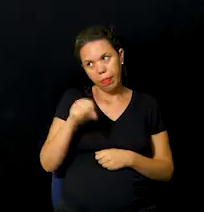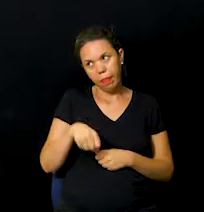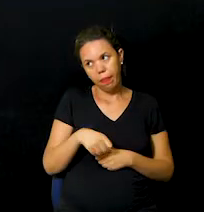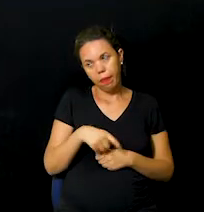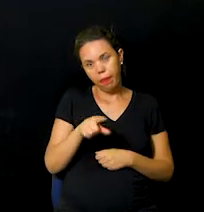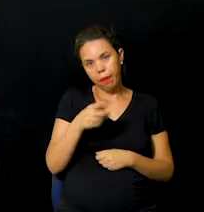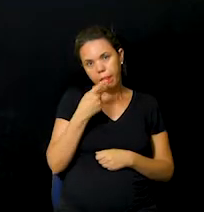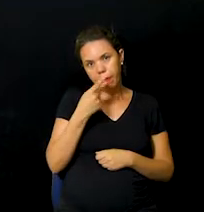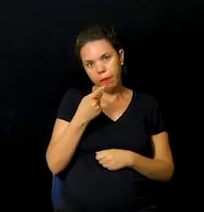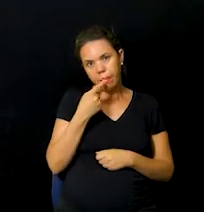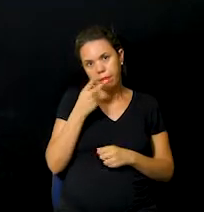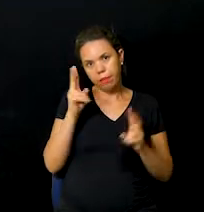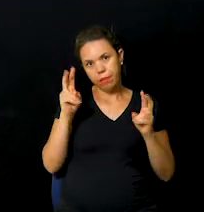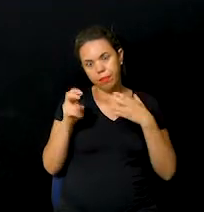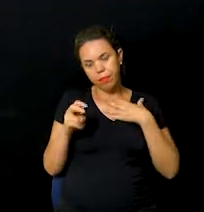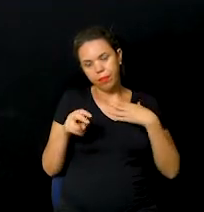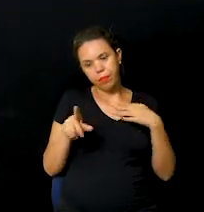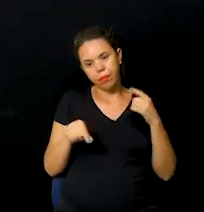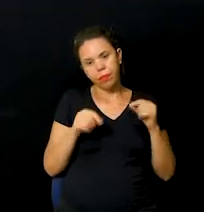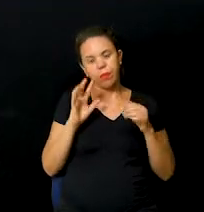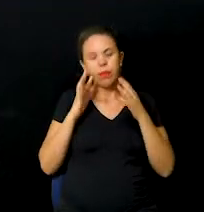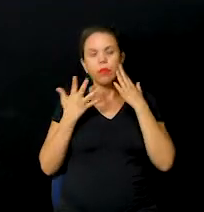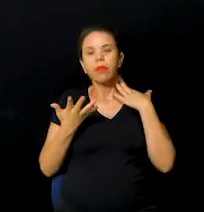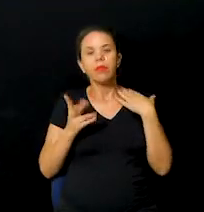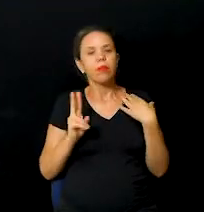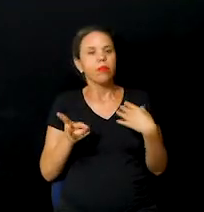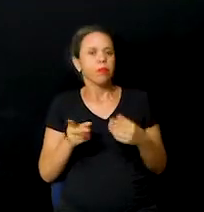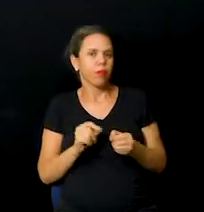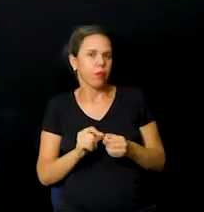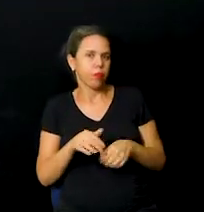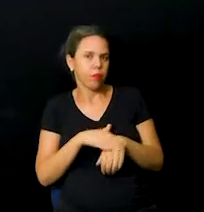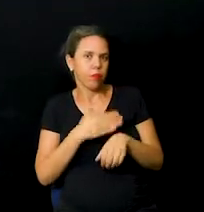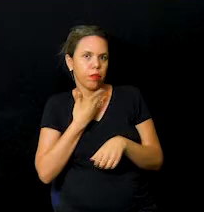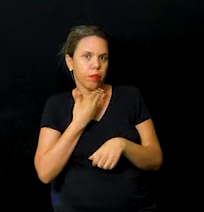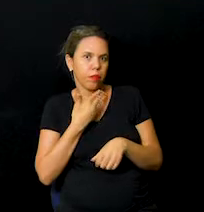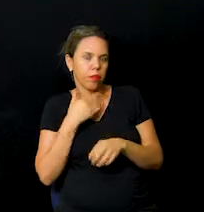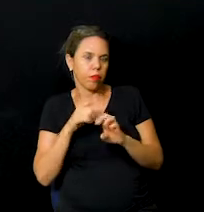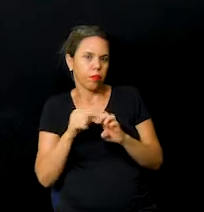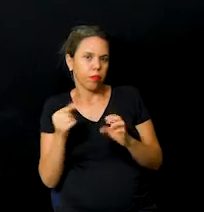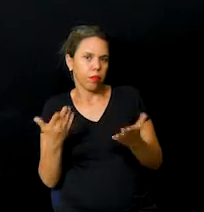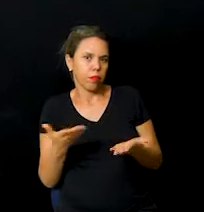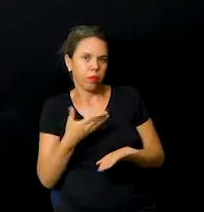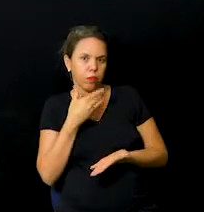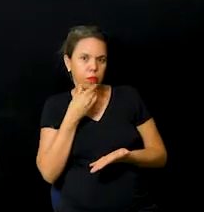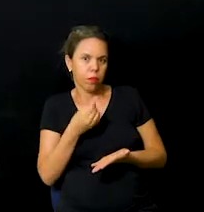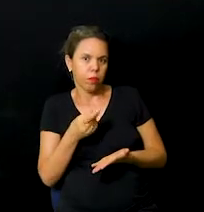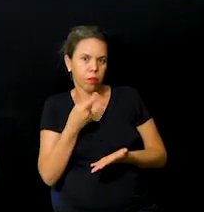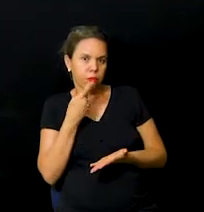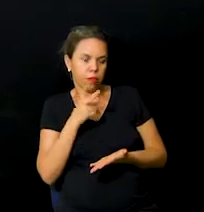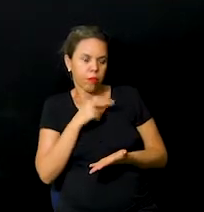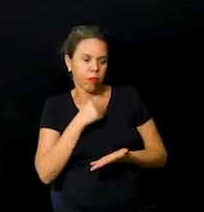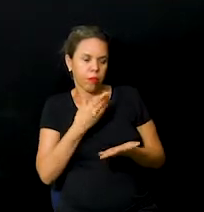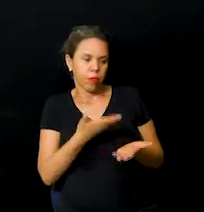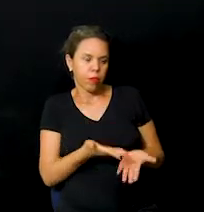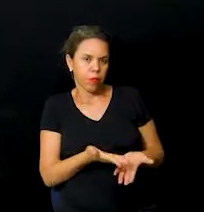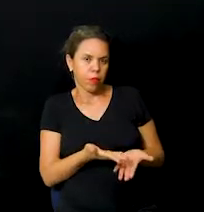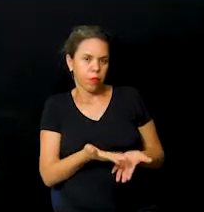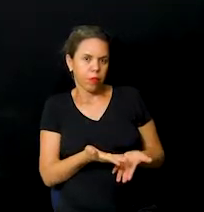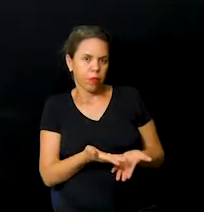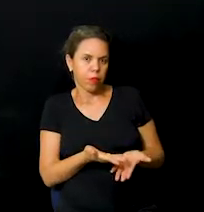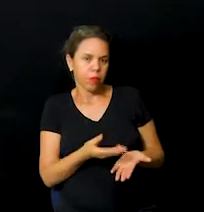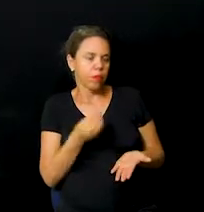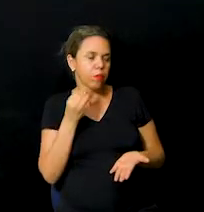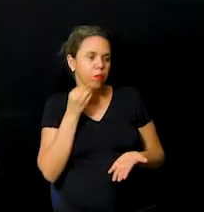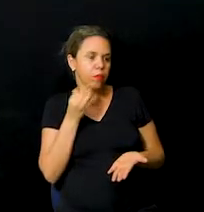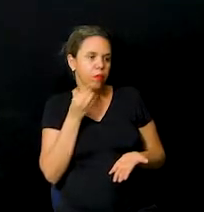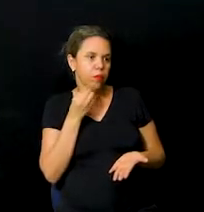Isso acontece sim. Você mencionou essa questão das opções, e sempre quando a gente conversa com empreendedores homens, eles falam: olha,